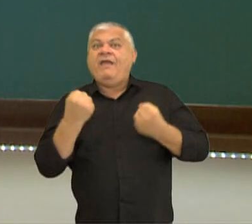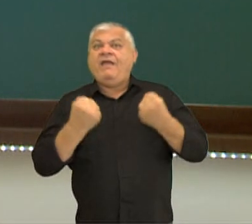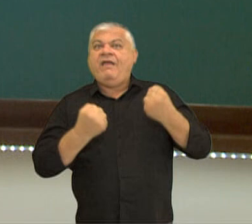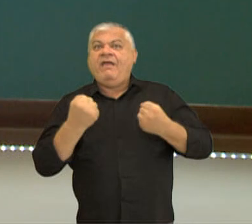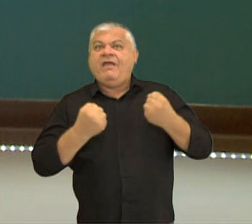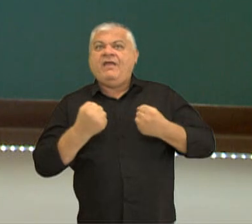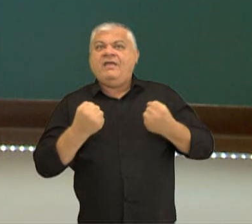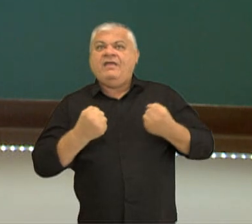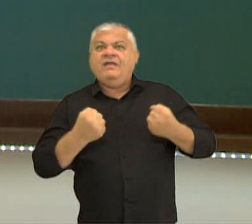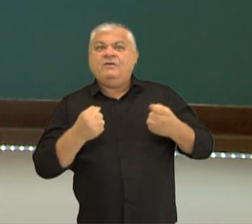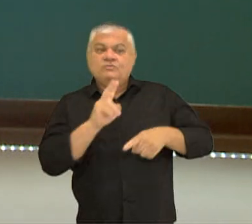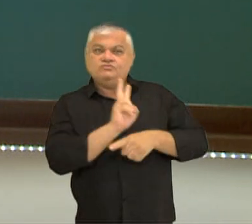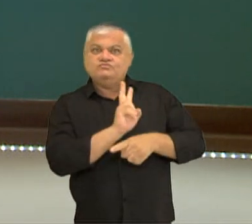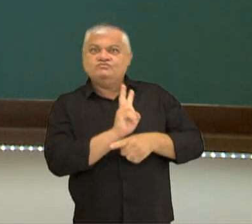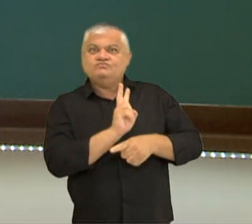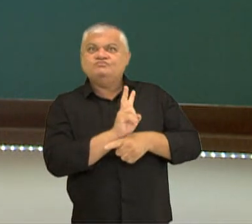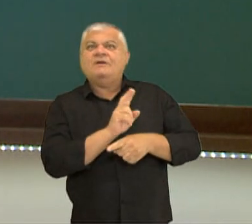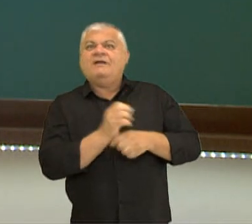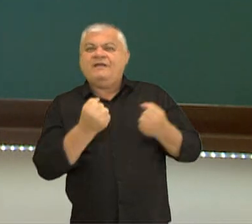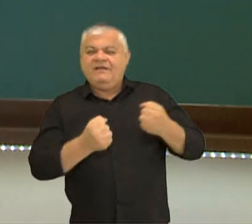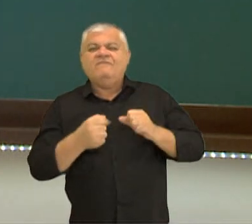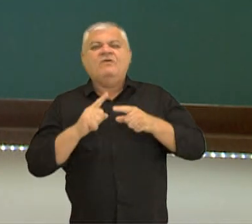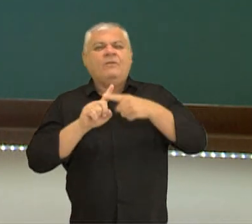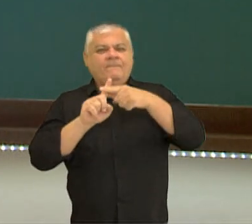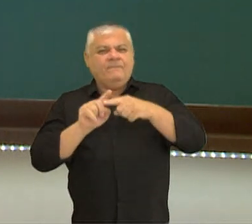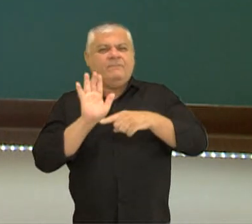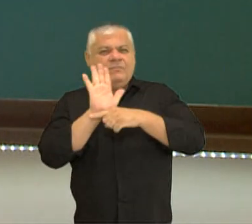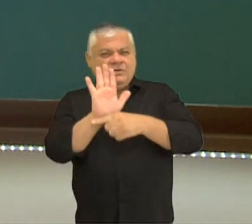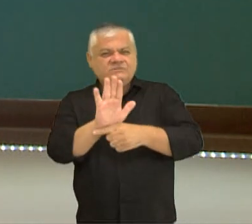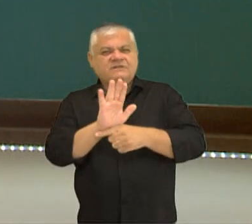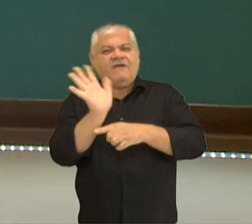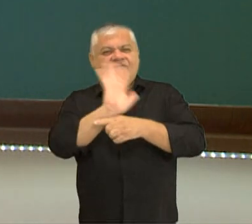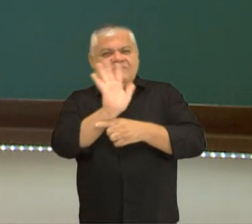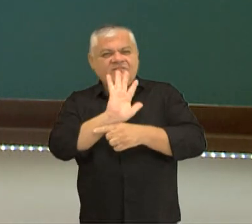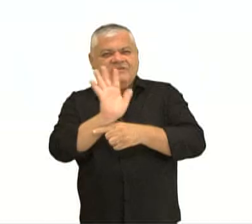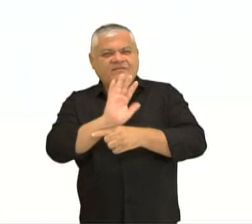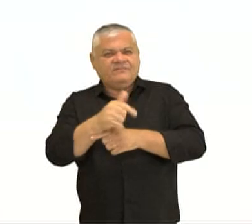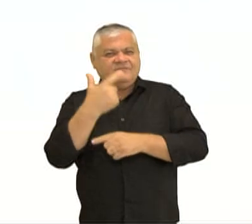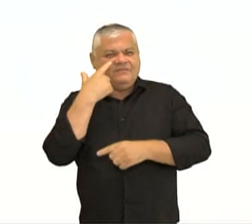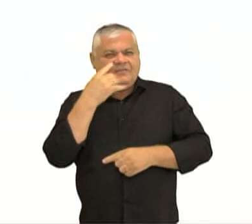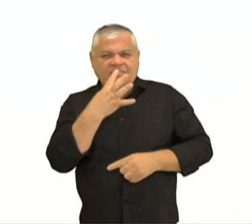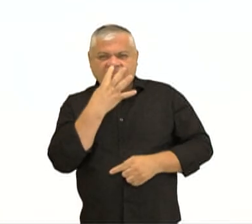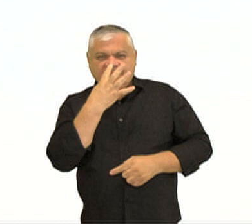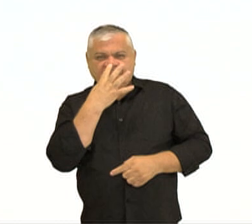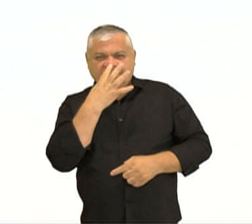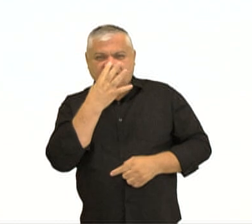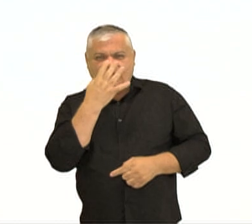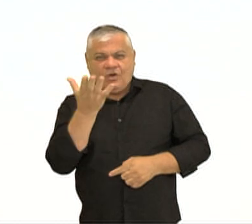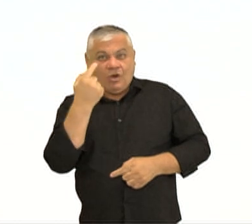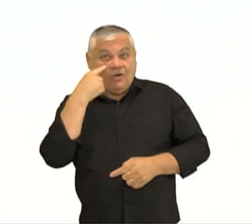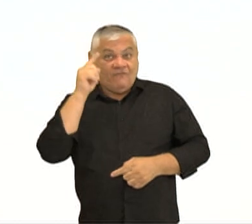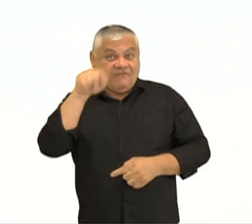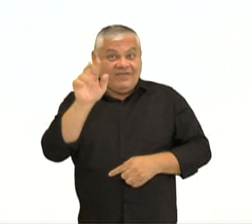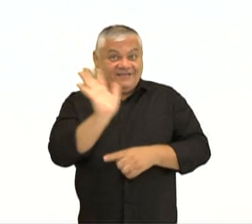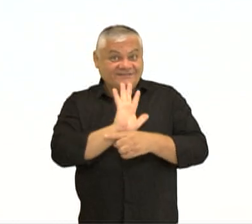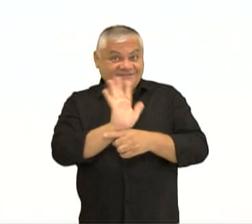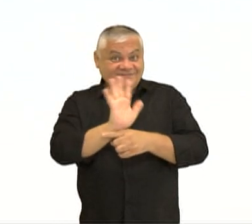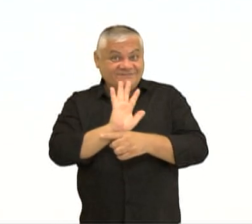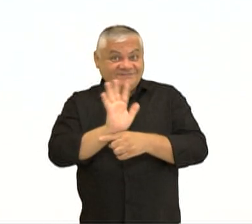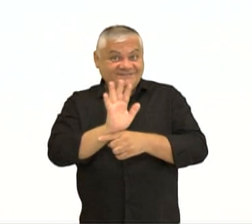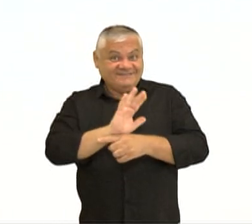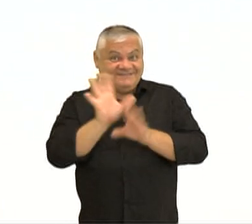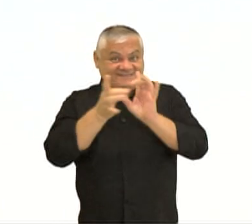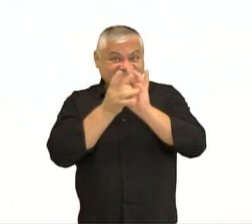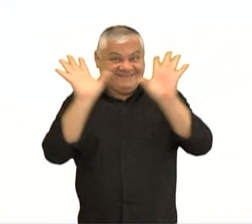contratado para fazer essa obra. Então, eu vou passar aqui o vídeo para vocês apreciarem, tá bom? Então, vamos lá, solta